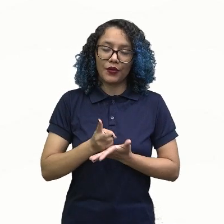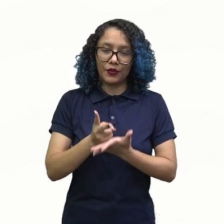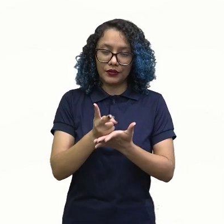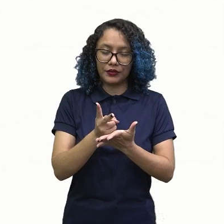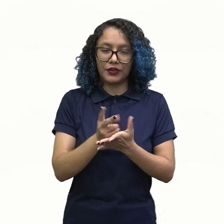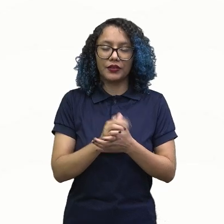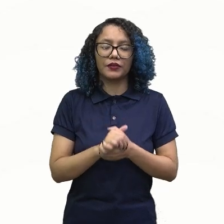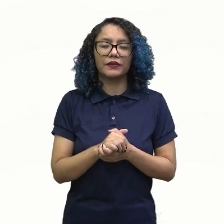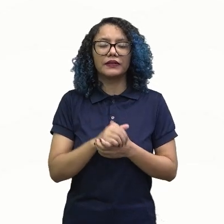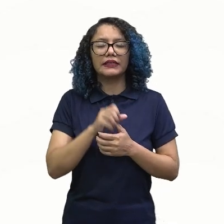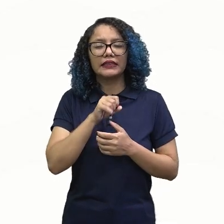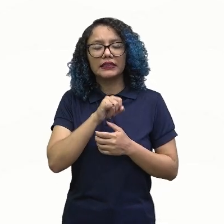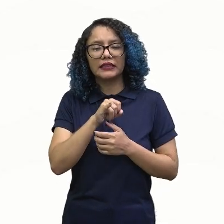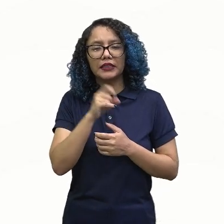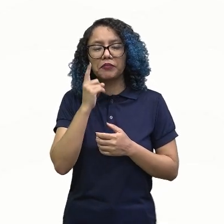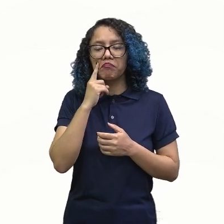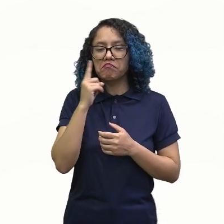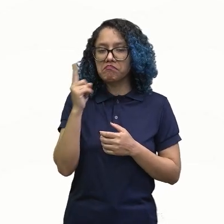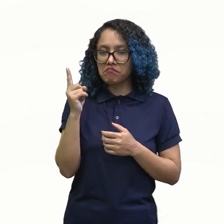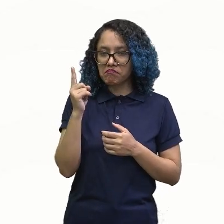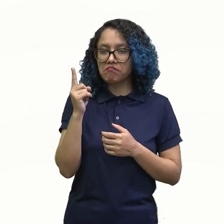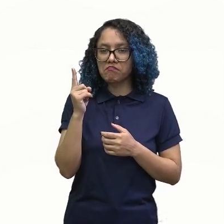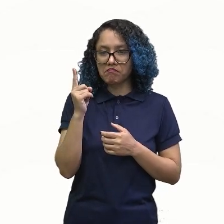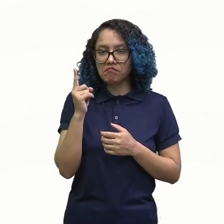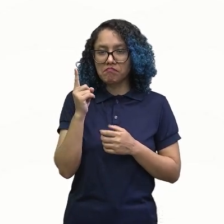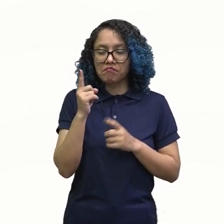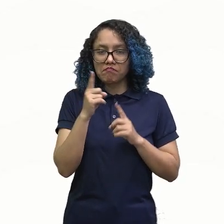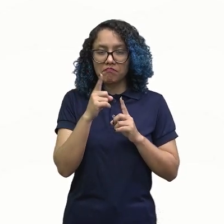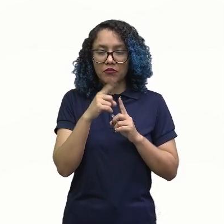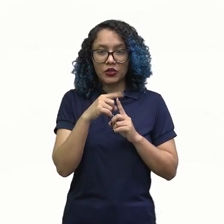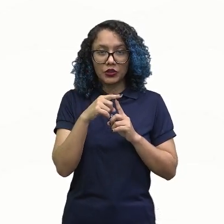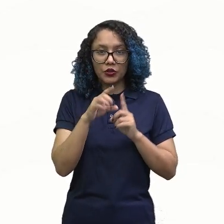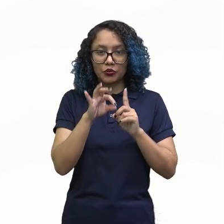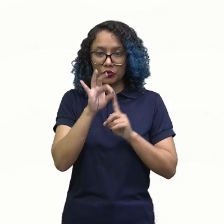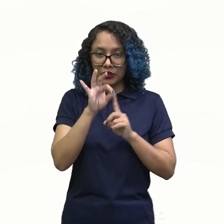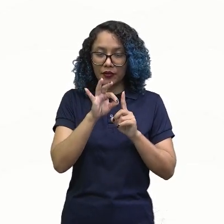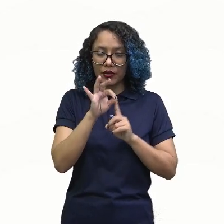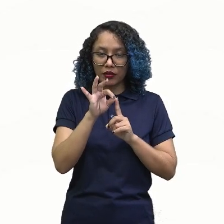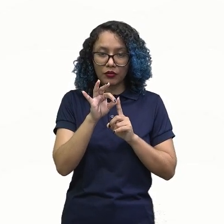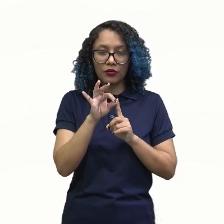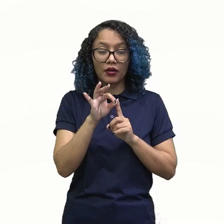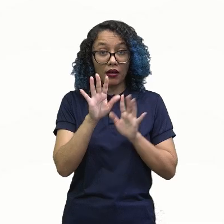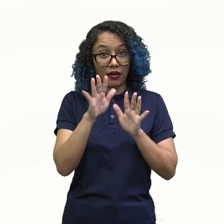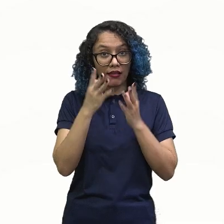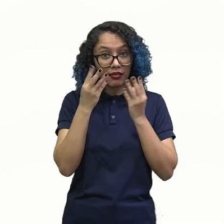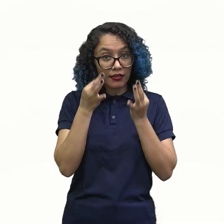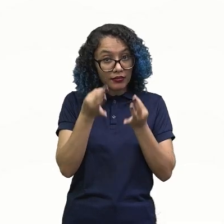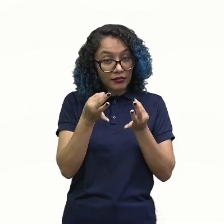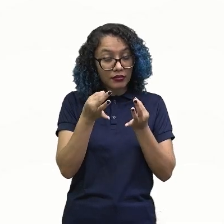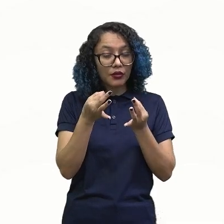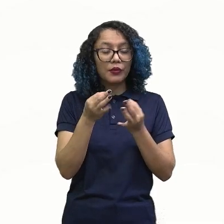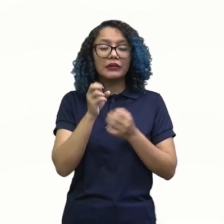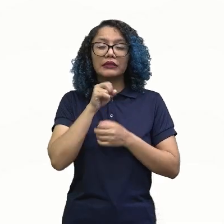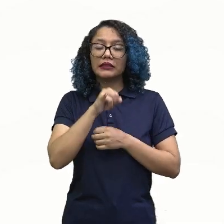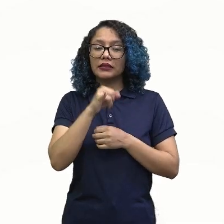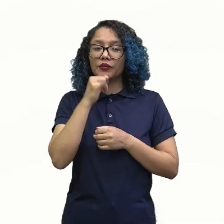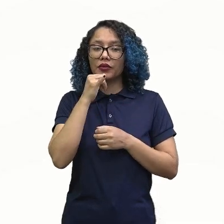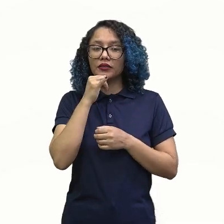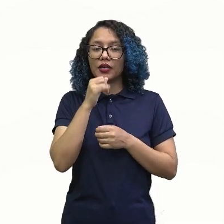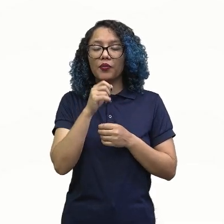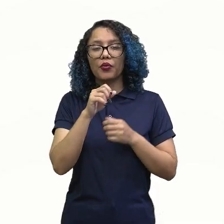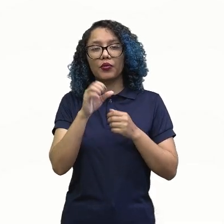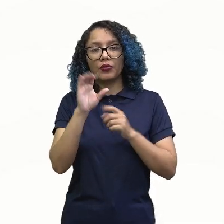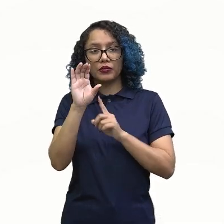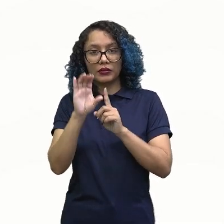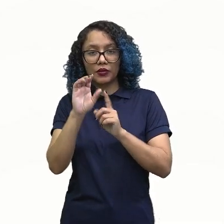quando, né, você tem essa escala aí, você observa o seguinte. Então, gravem bem. Se eu quero transformar de